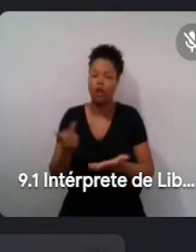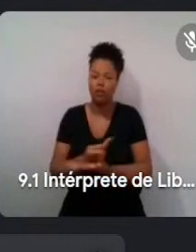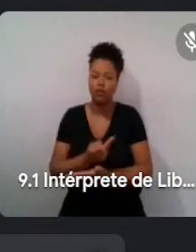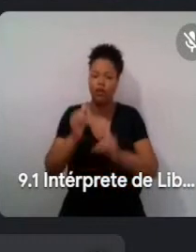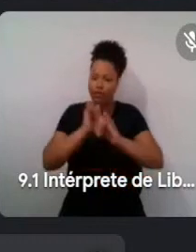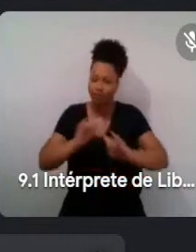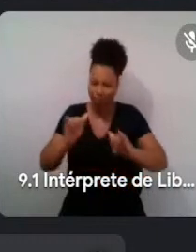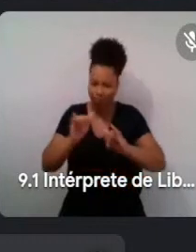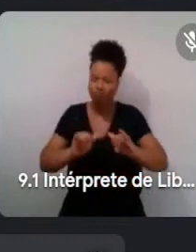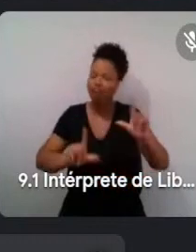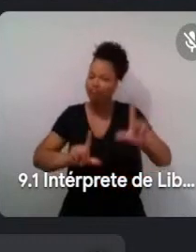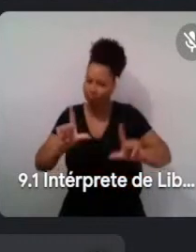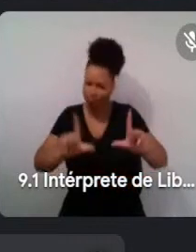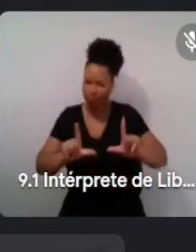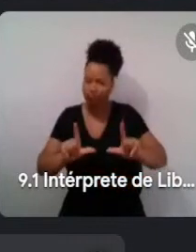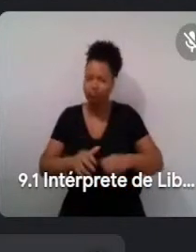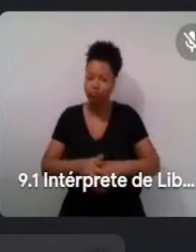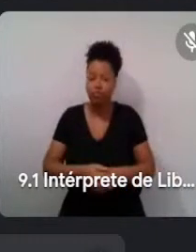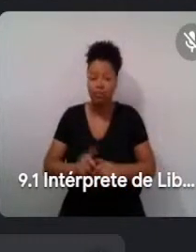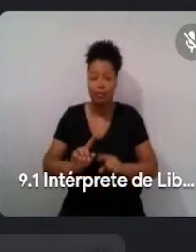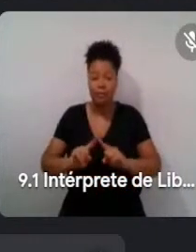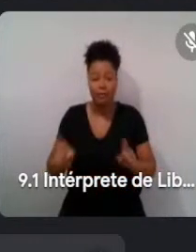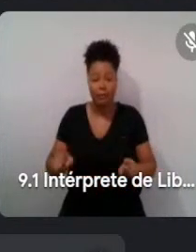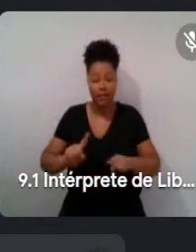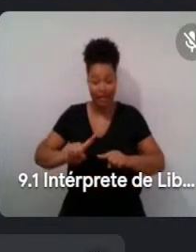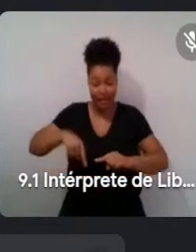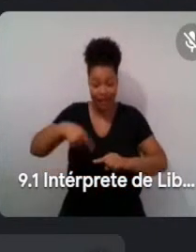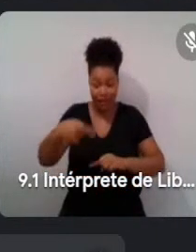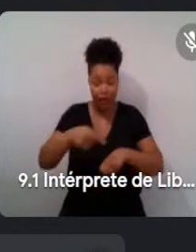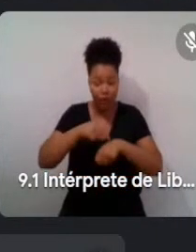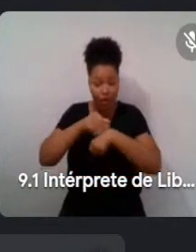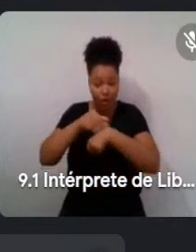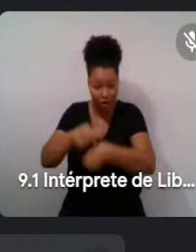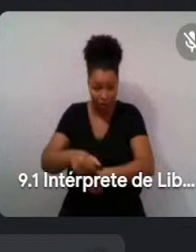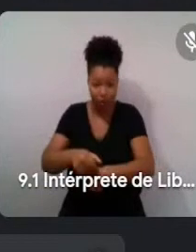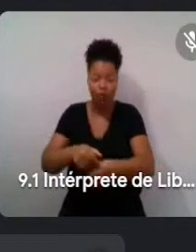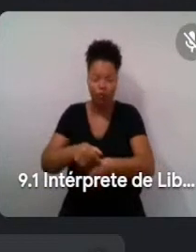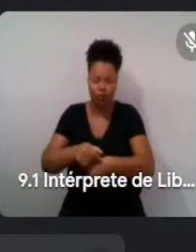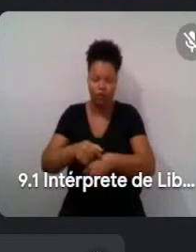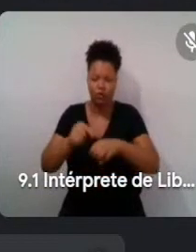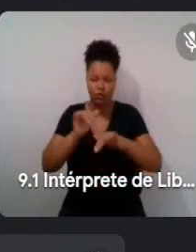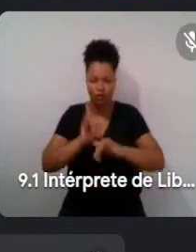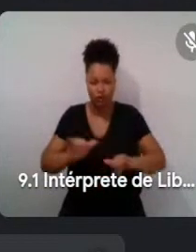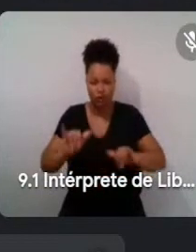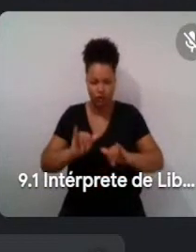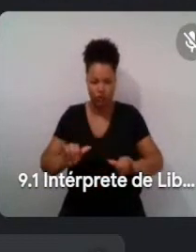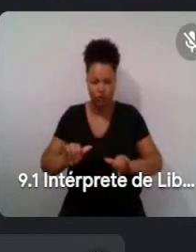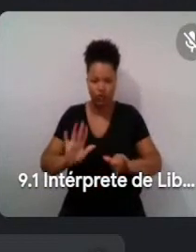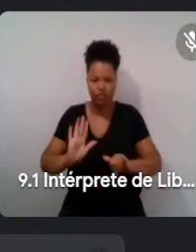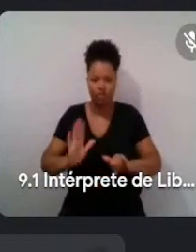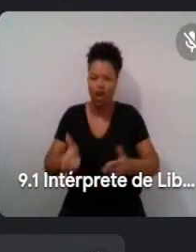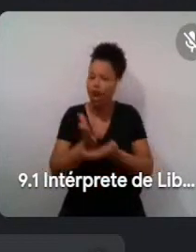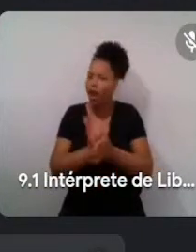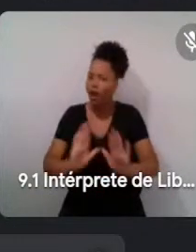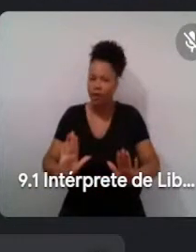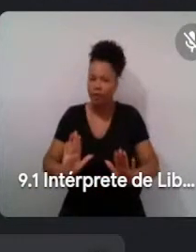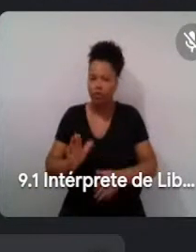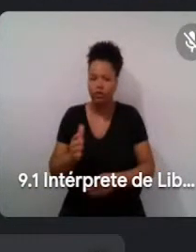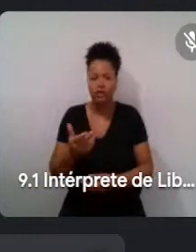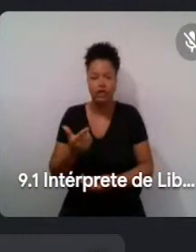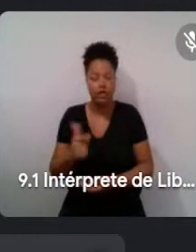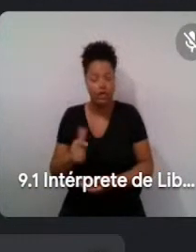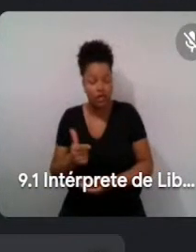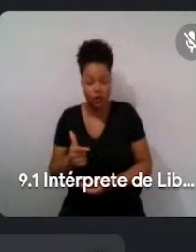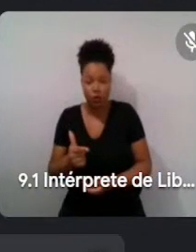da propaganda eleitoral. Mas, imediatamente após a notificação desses veículos, eles imediatamente cessaram. Então, não houve por